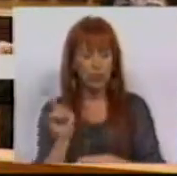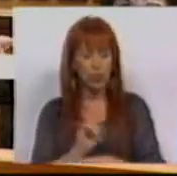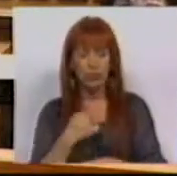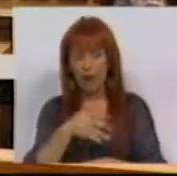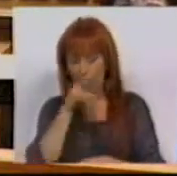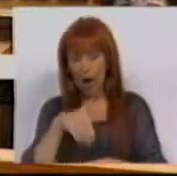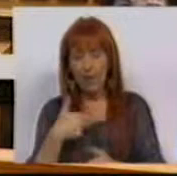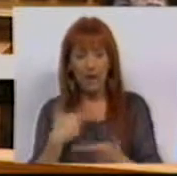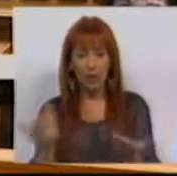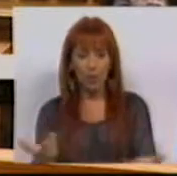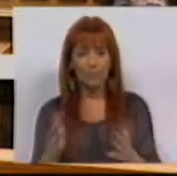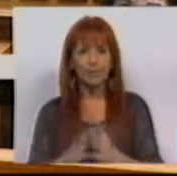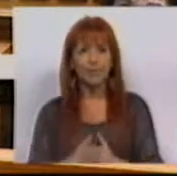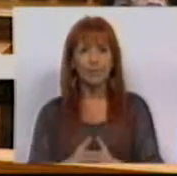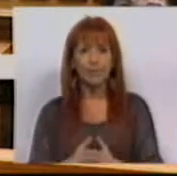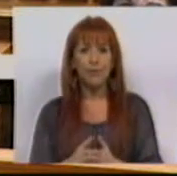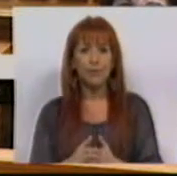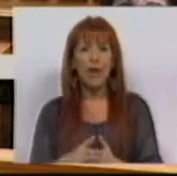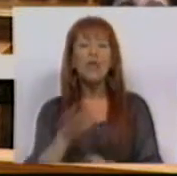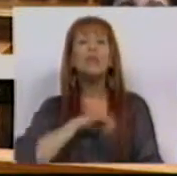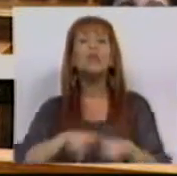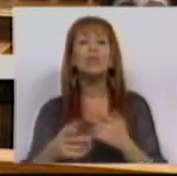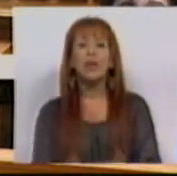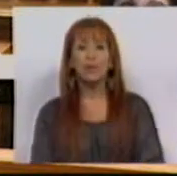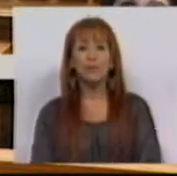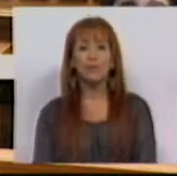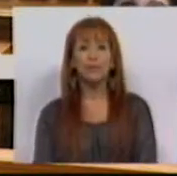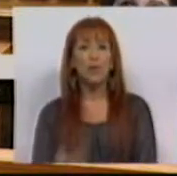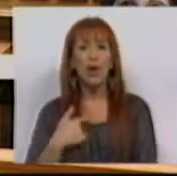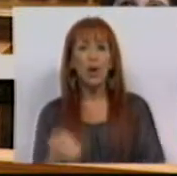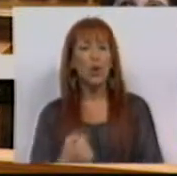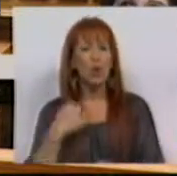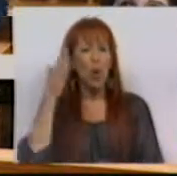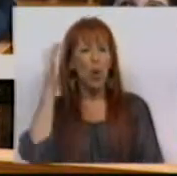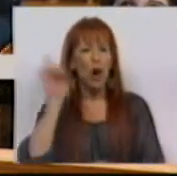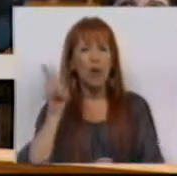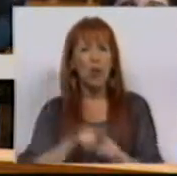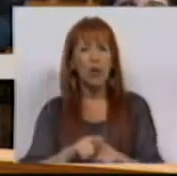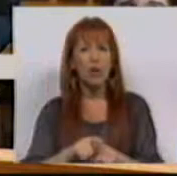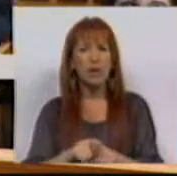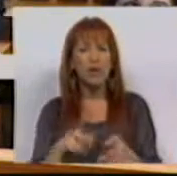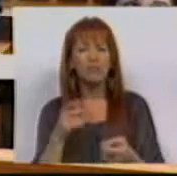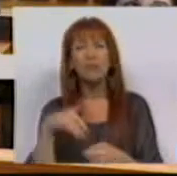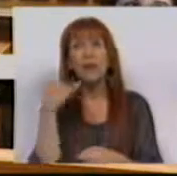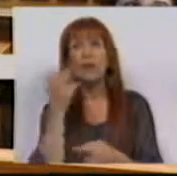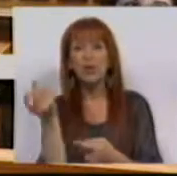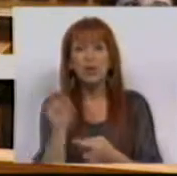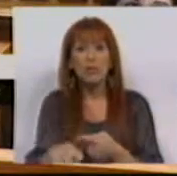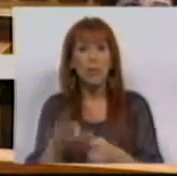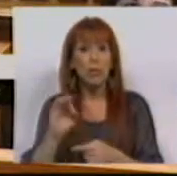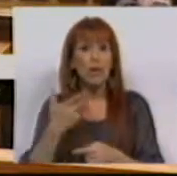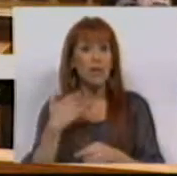e lamento. Senhor Deputado, eu não considero que seja uma feliz coincidência o